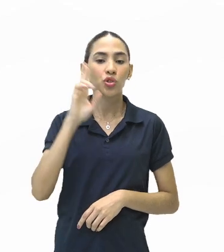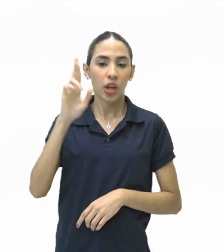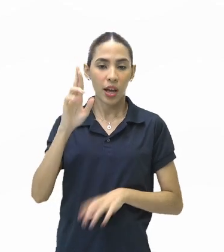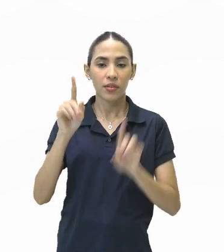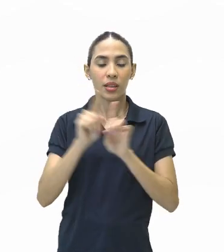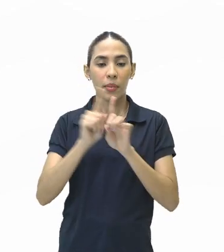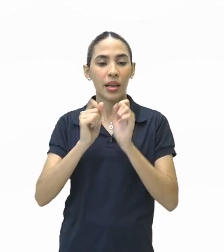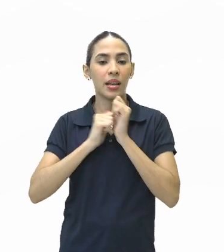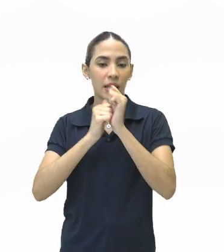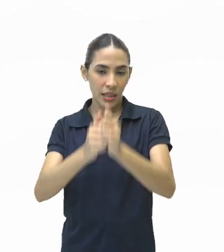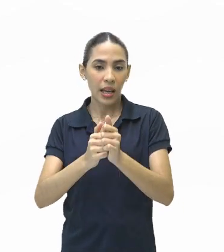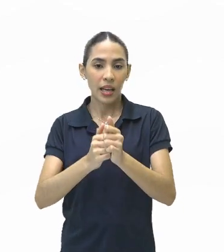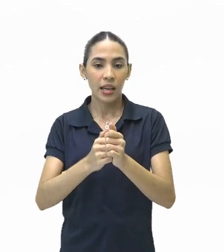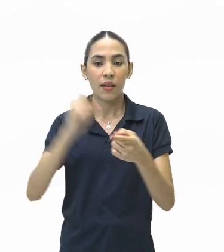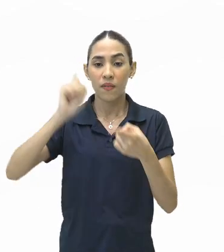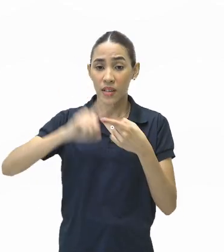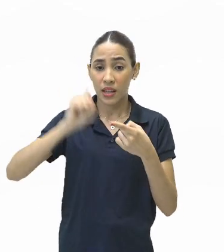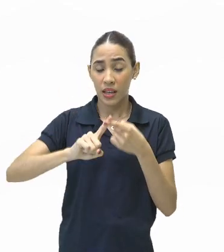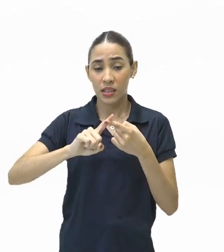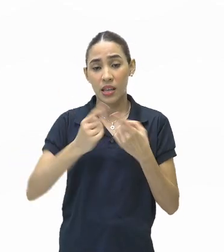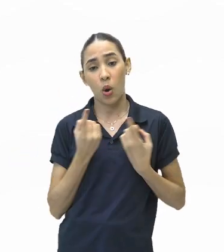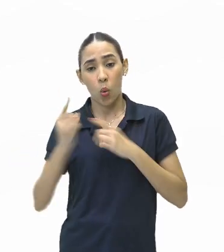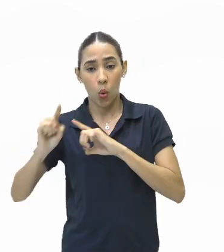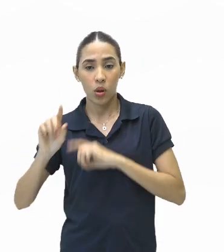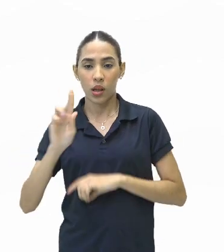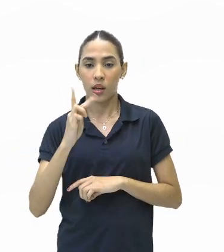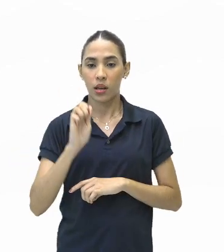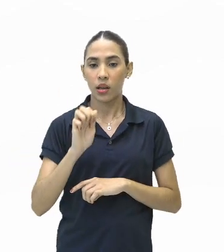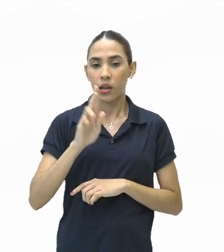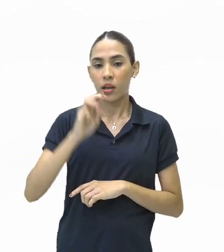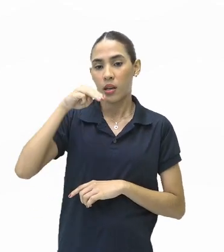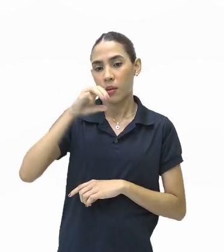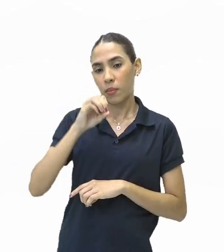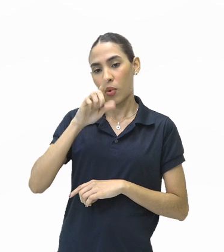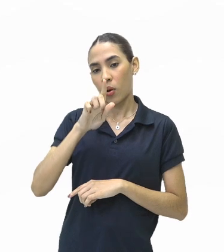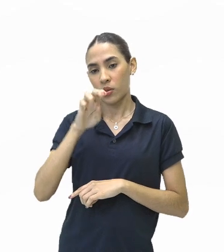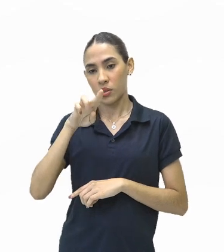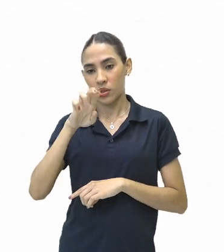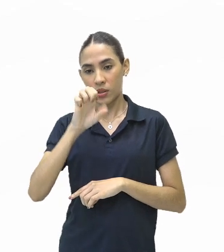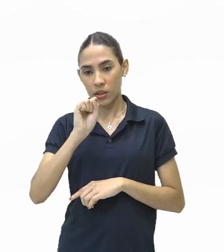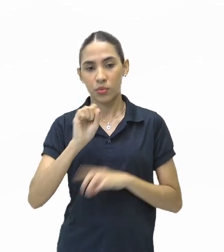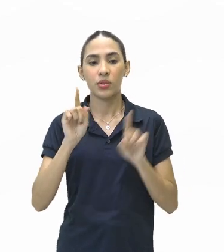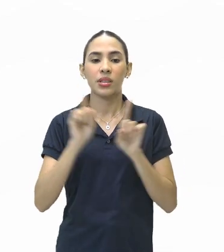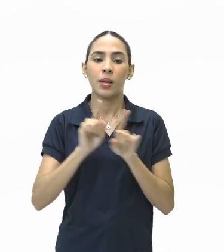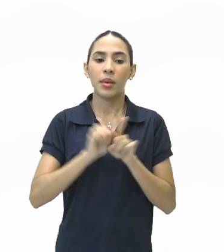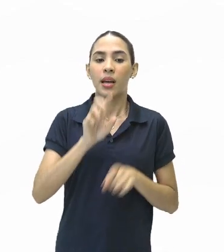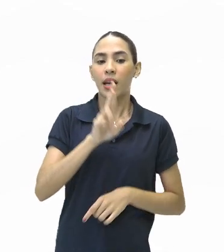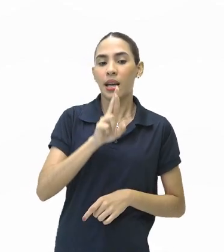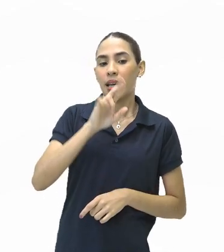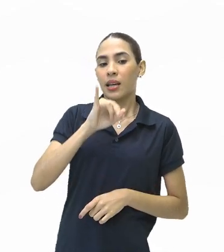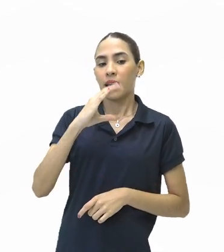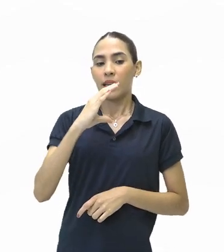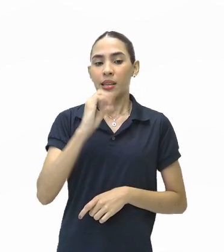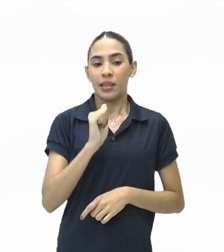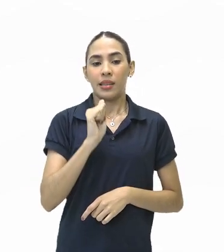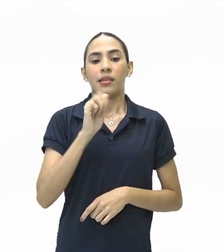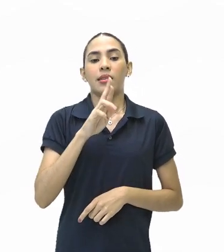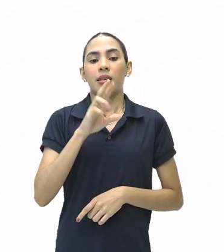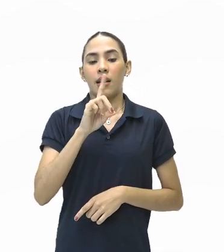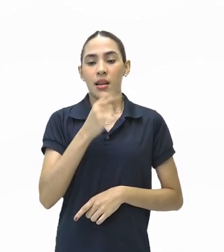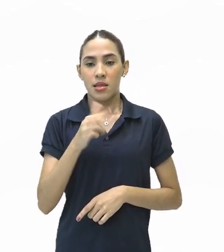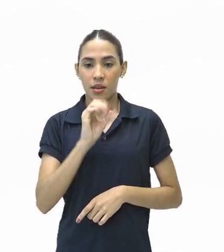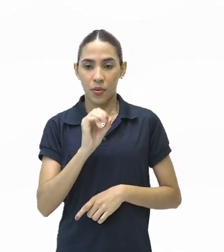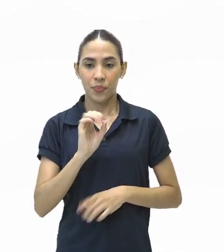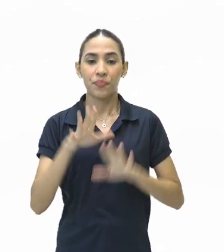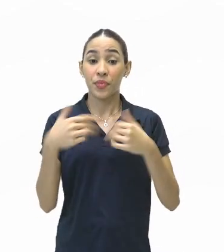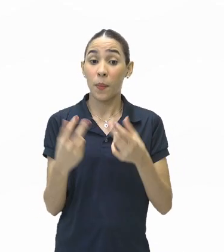lidera a vingança contra Hermógenes e Ricardão. Então vejo que era uma briga doida de jagunços,